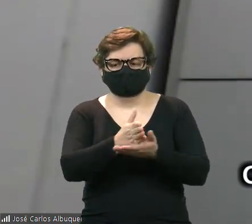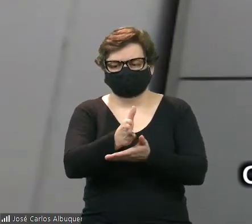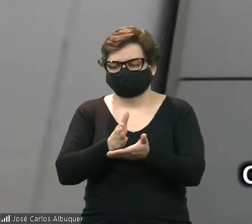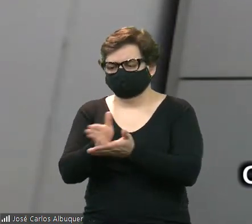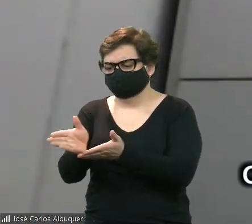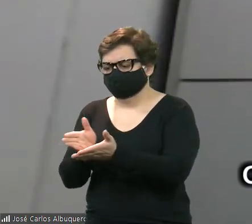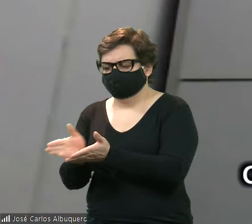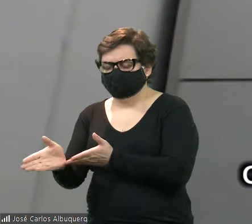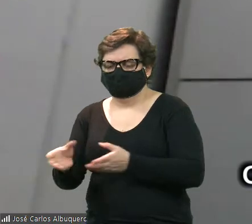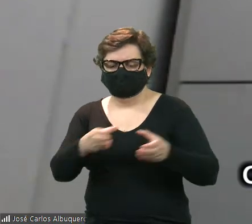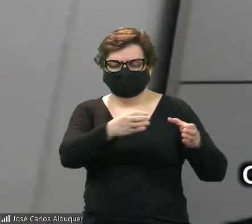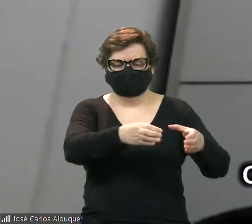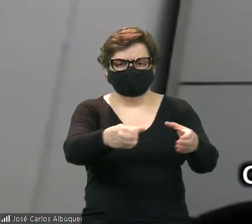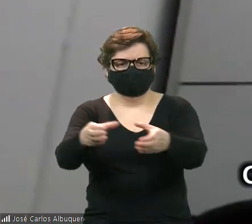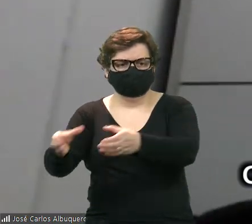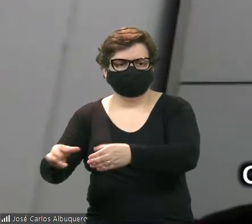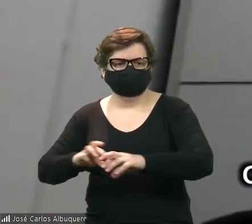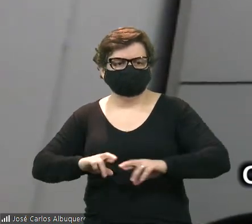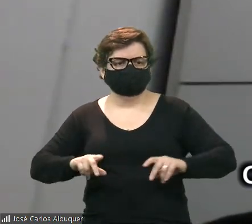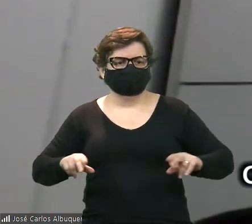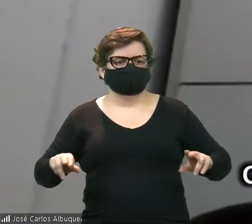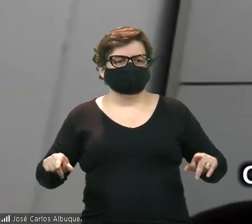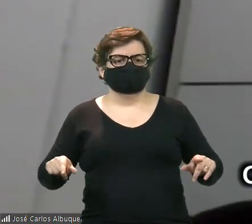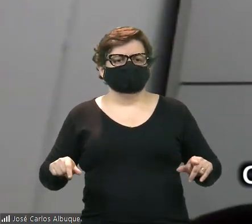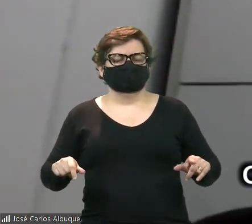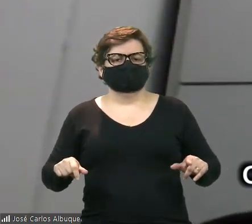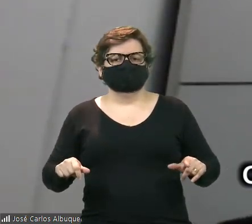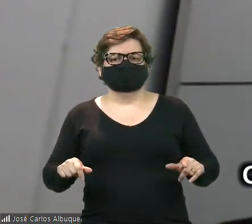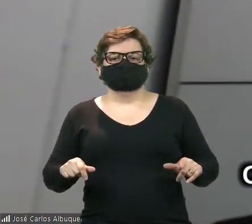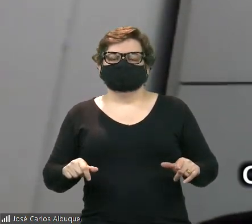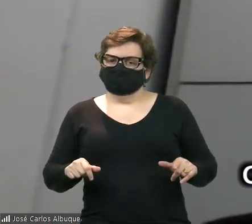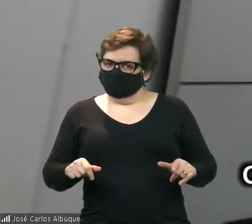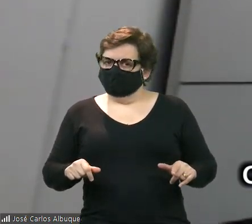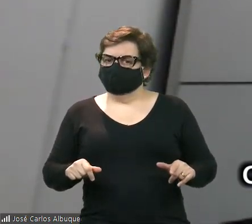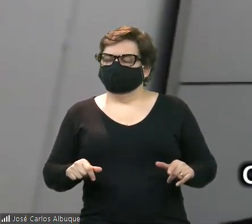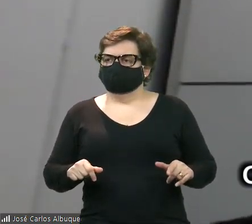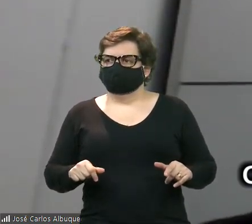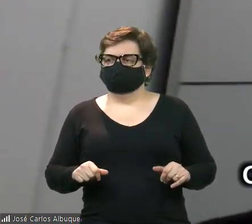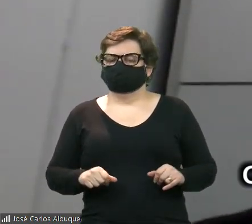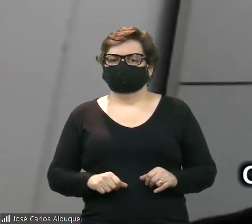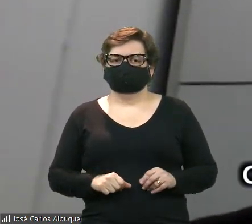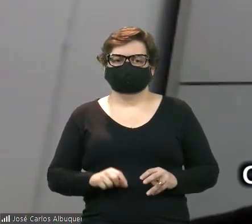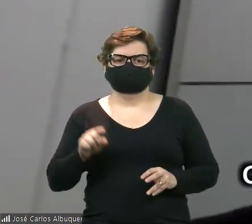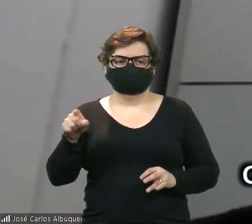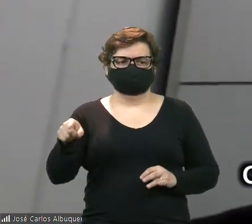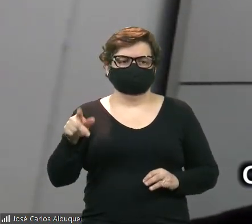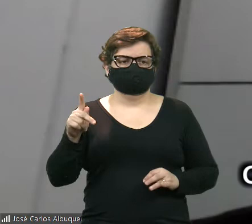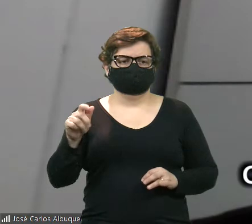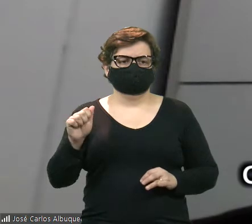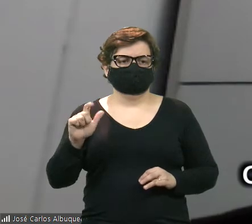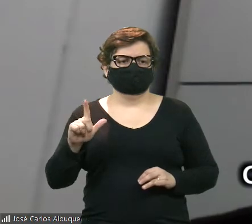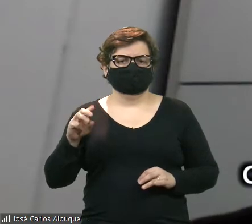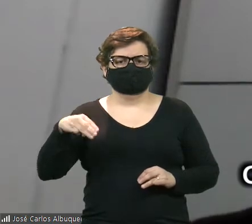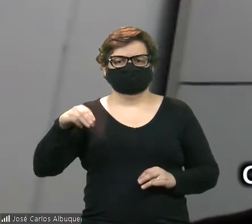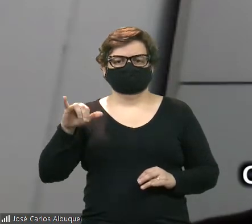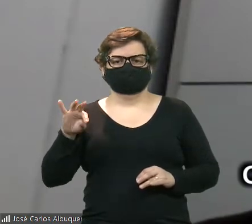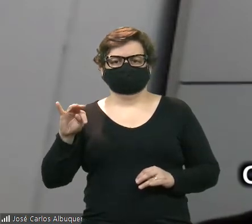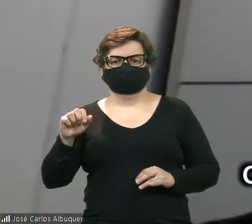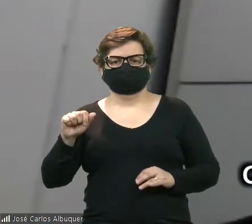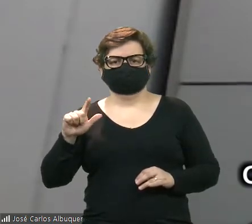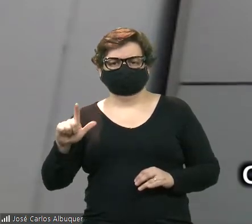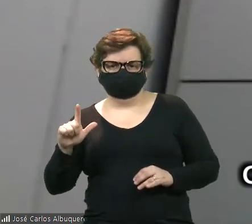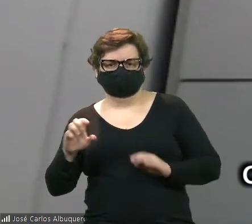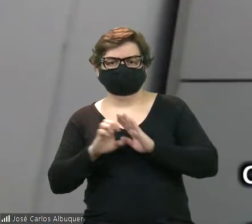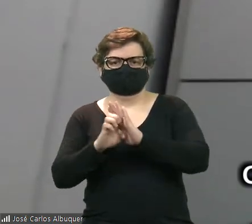no Palmital, então, numa certa altura lá do cruzamento, lá no Palmital, eu vou fazer a minha saída para entrar, para acessar